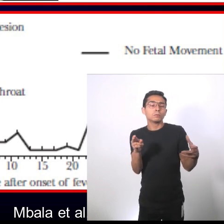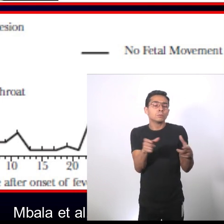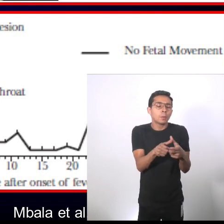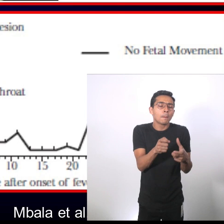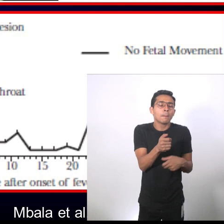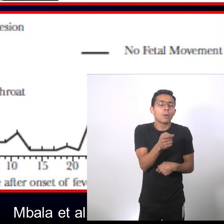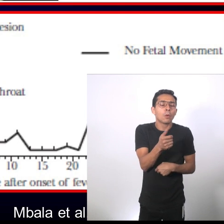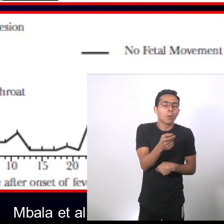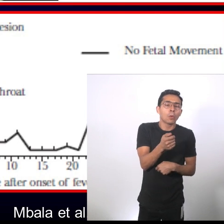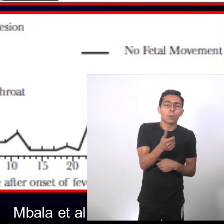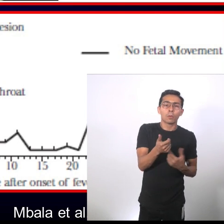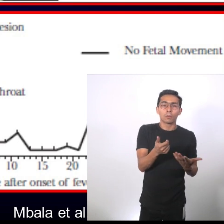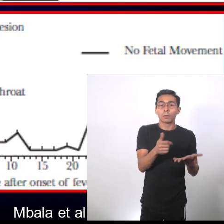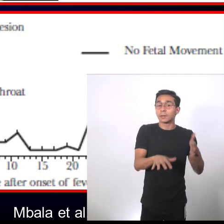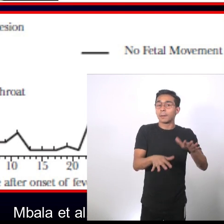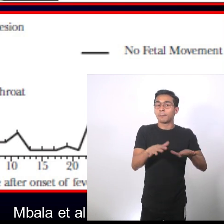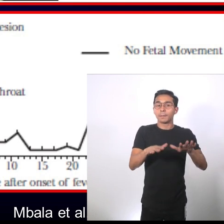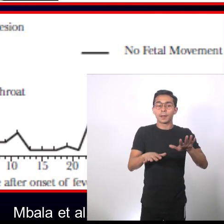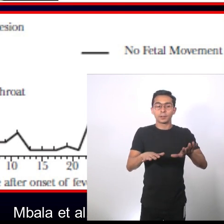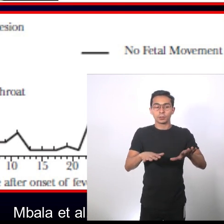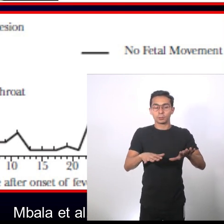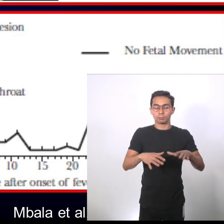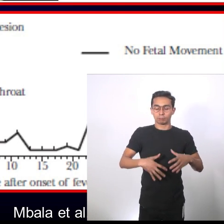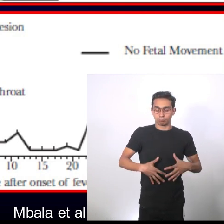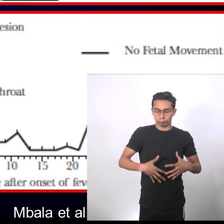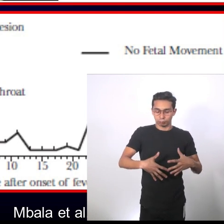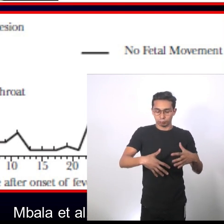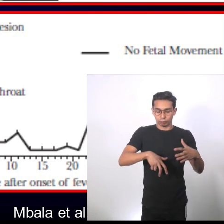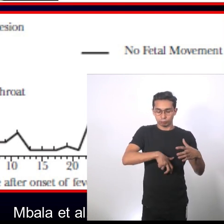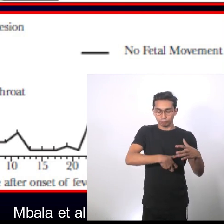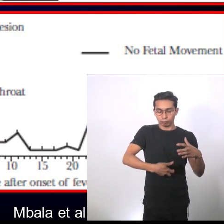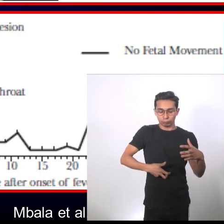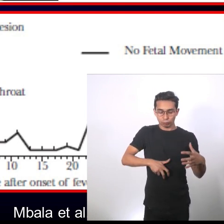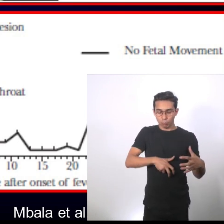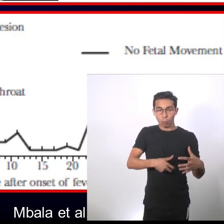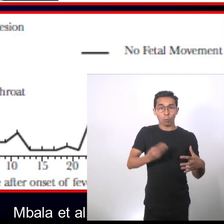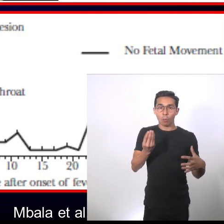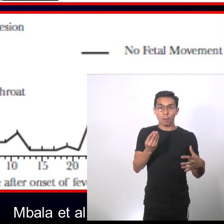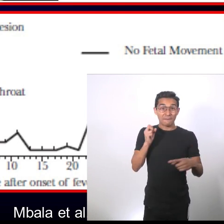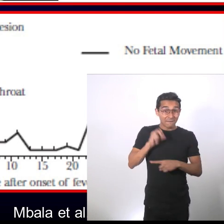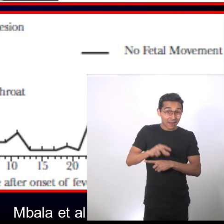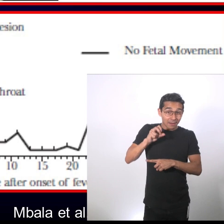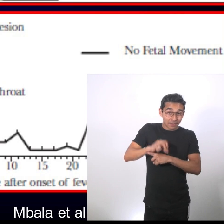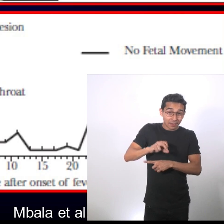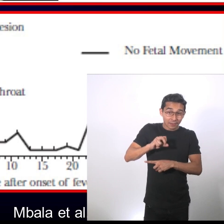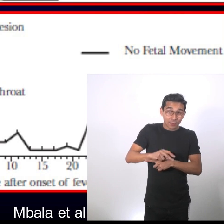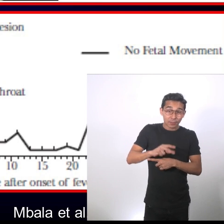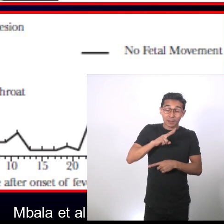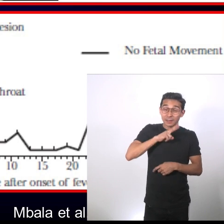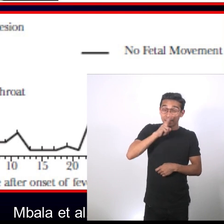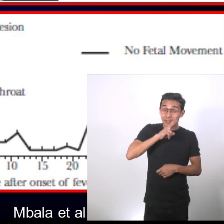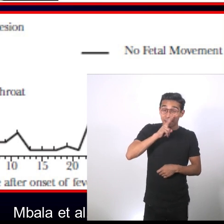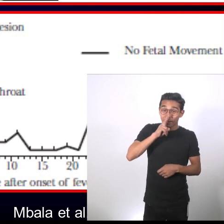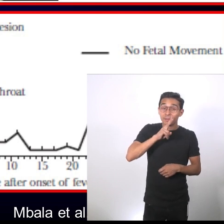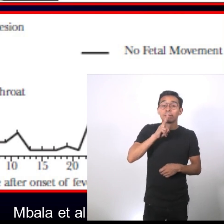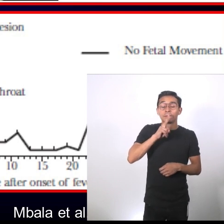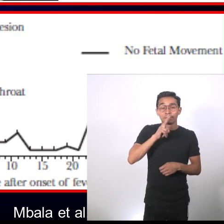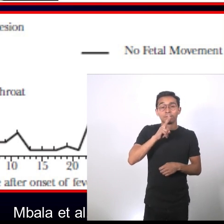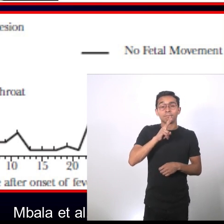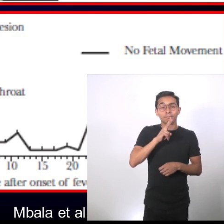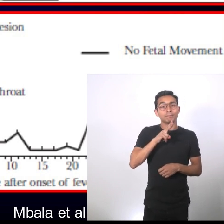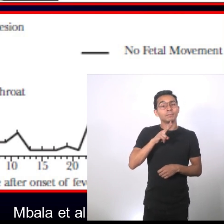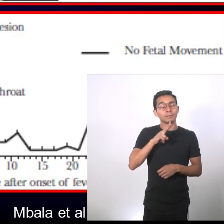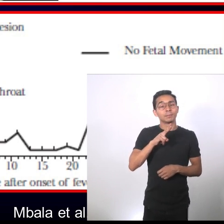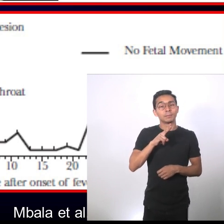comportamento fetal, sugerindo que, conforme vai subindo, aumentando a carga viral, chega um ponto em que isso acaba sendo